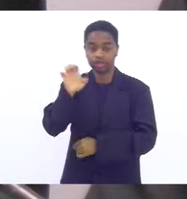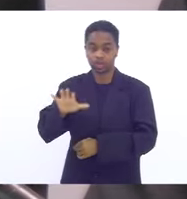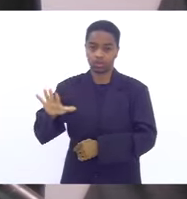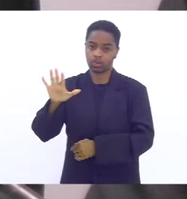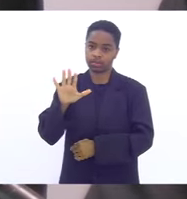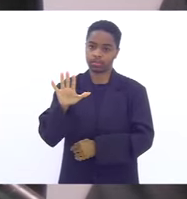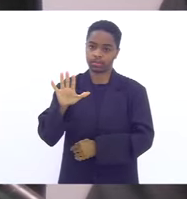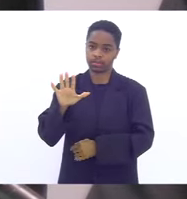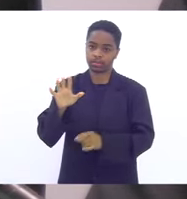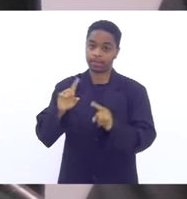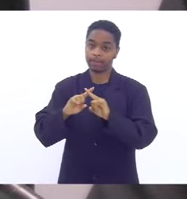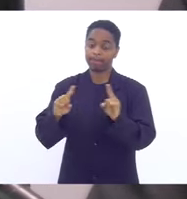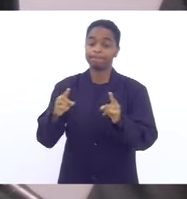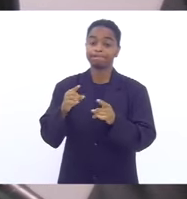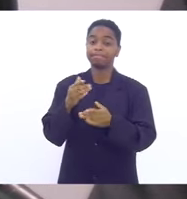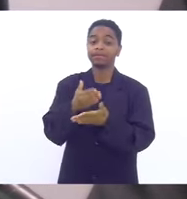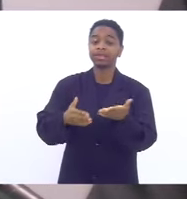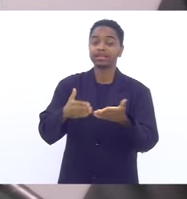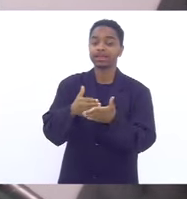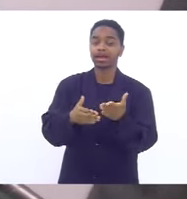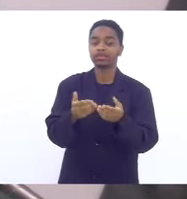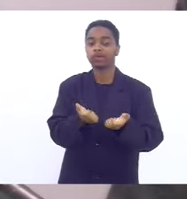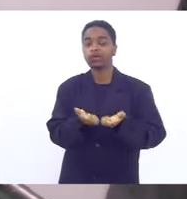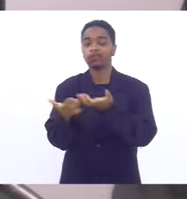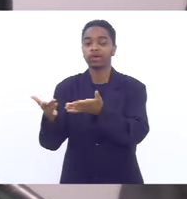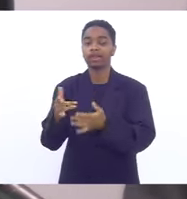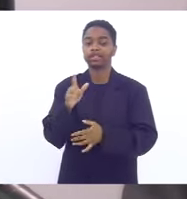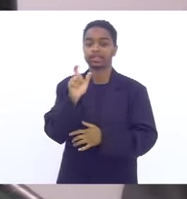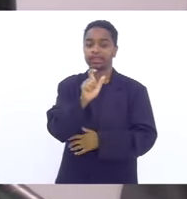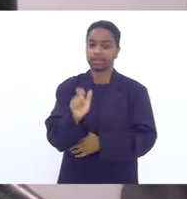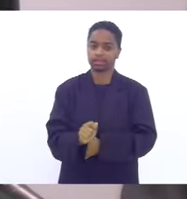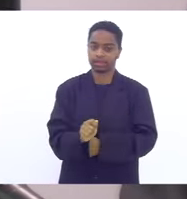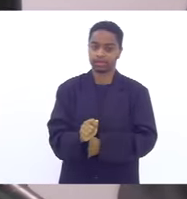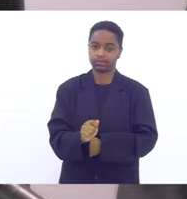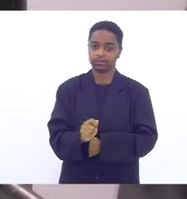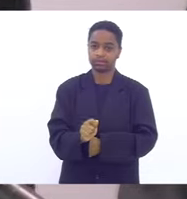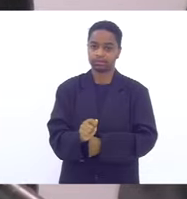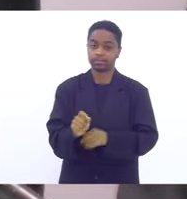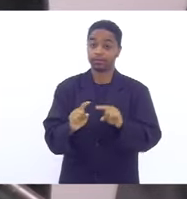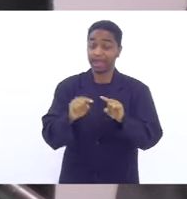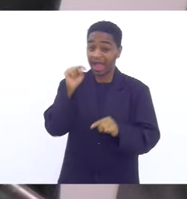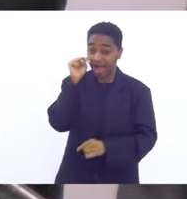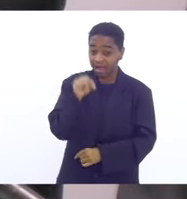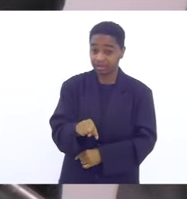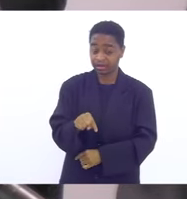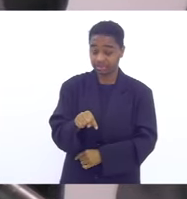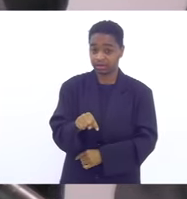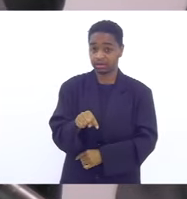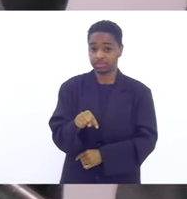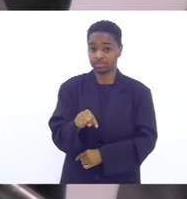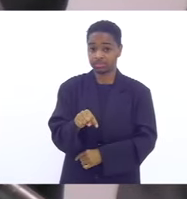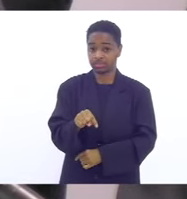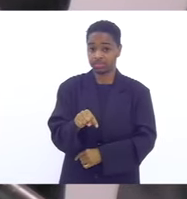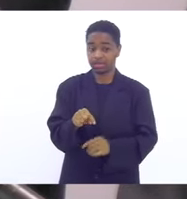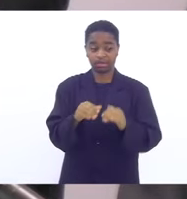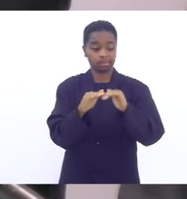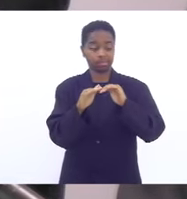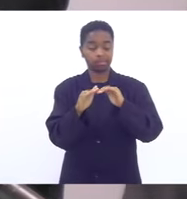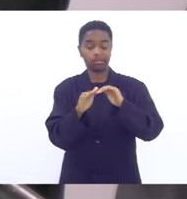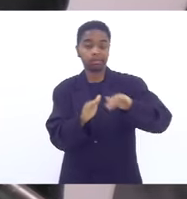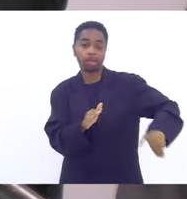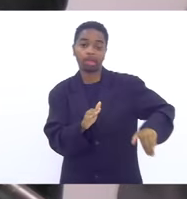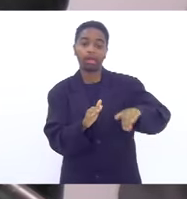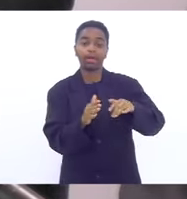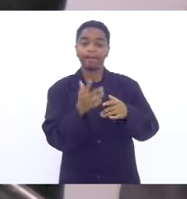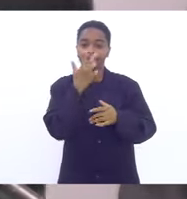disso para o seu serviço na Itália. Ou seja, aqui na periferia do sistema mundial, nós somos já tratados